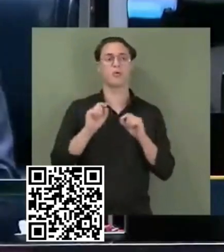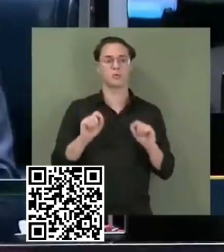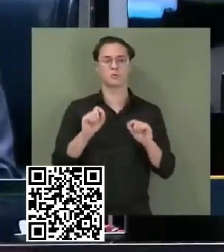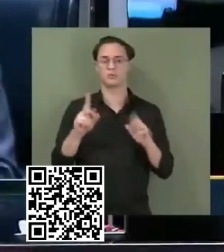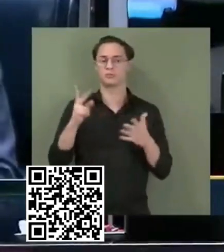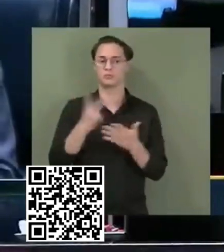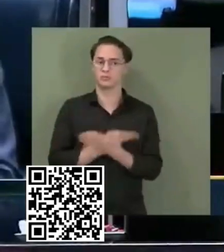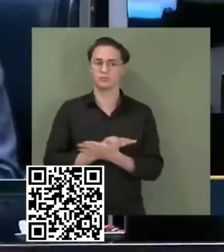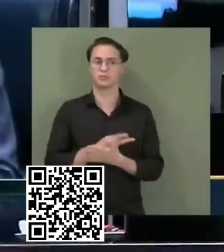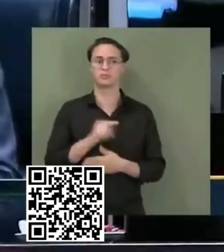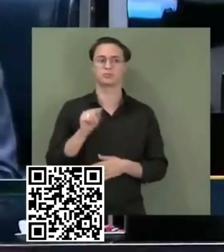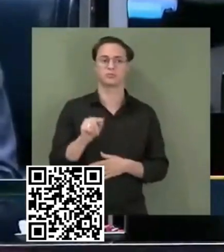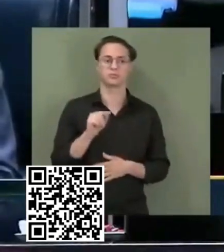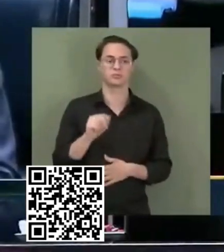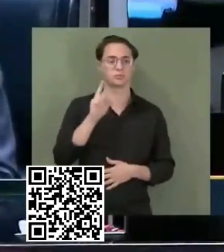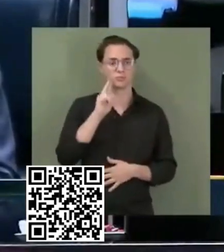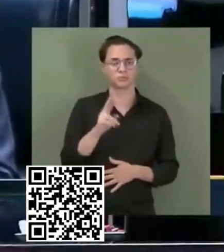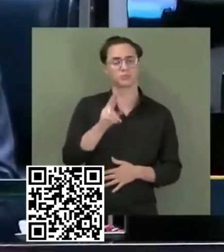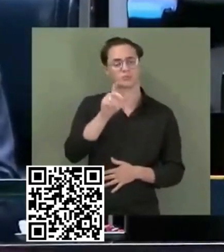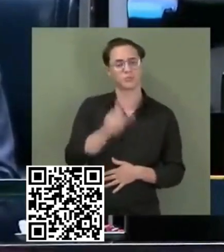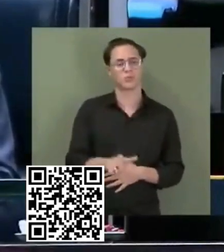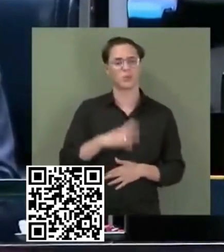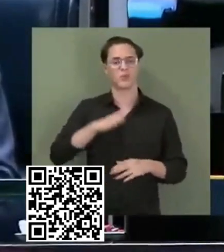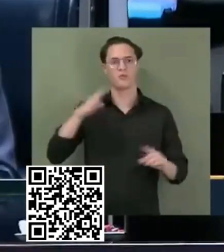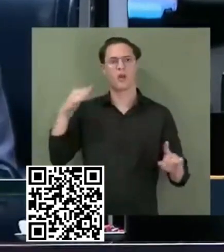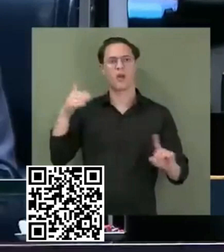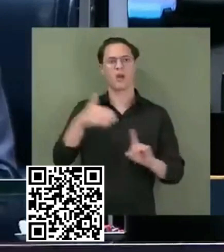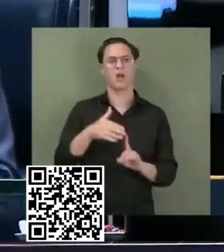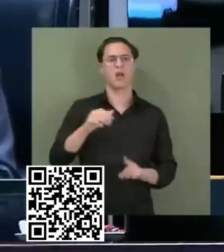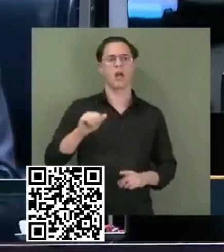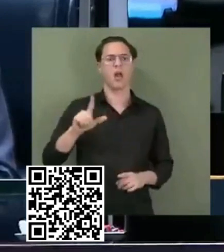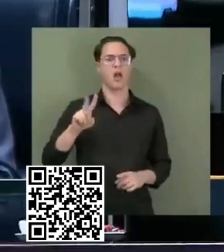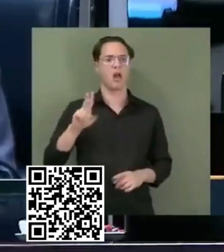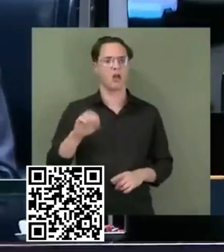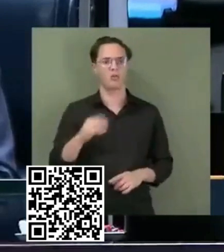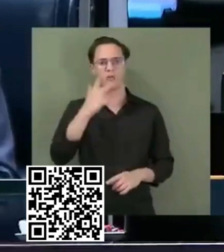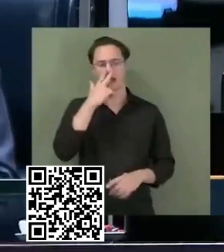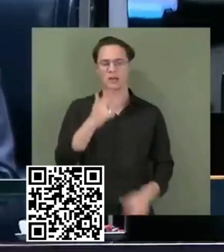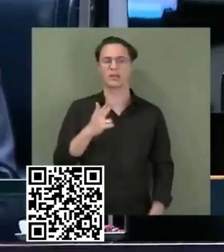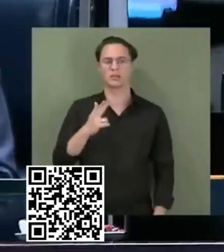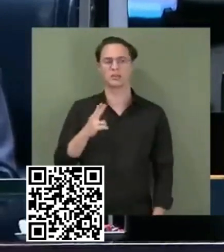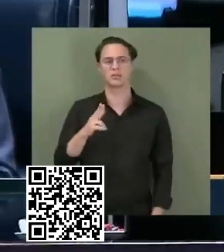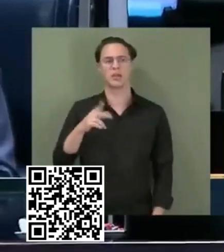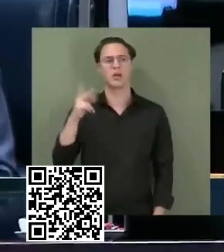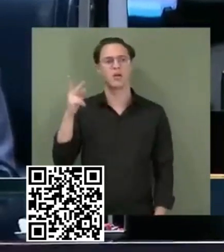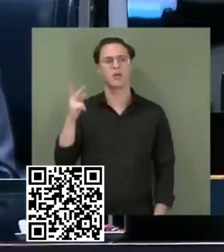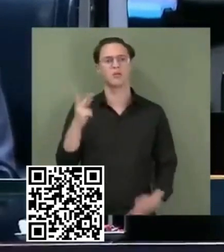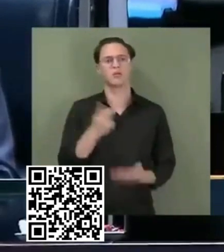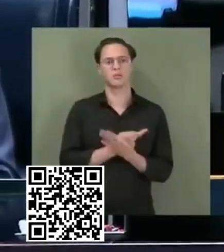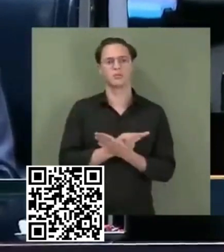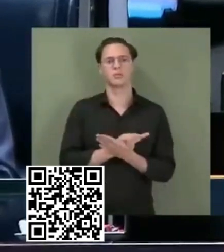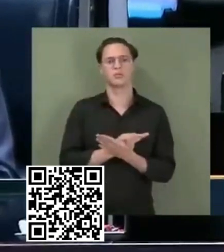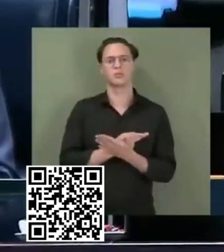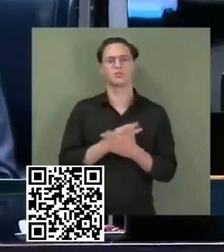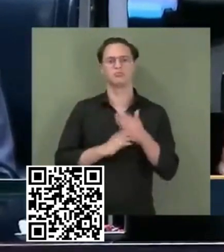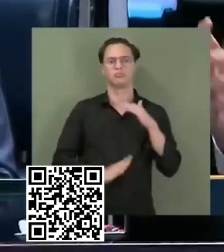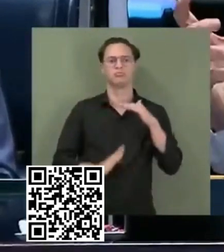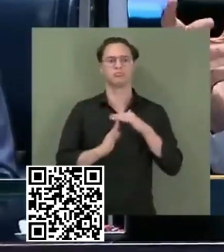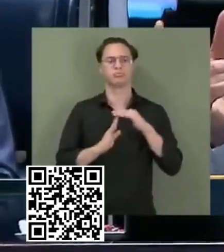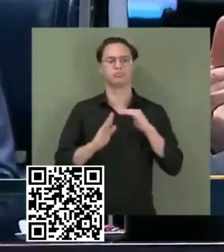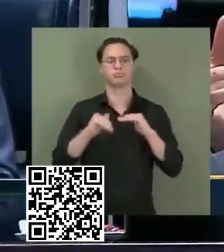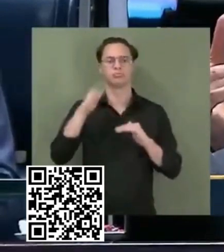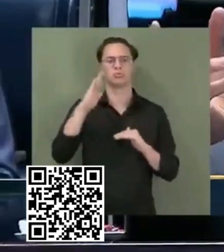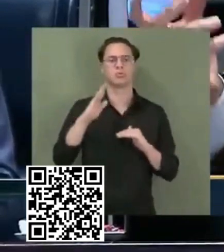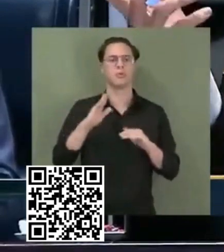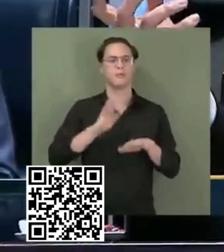este acontecimento que tem Vossa Excelência como alvo e como personagem é um acontecimento que extrapola os limites da